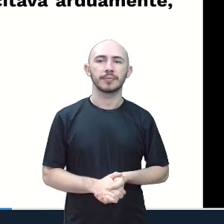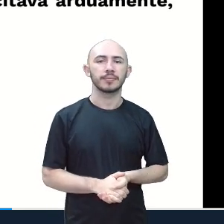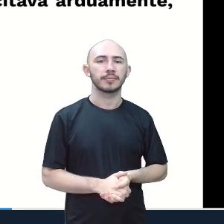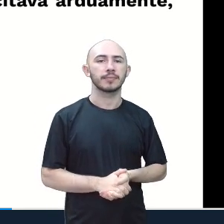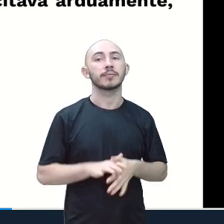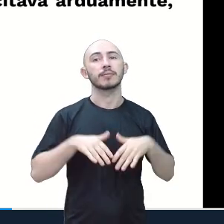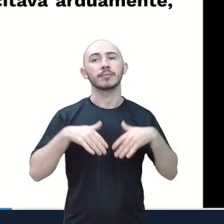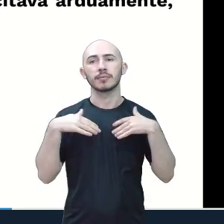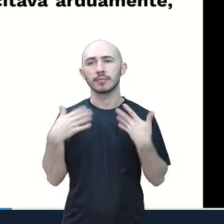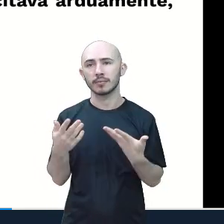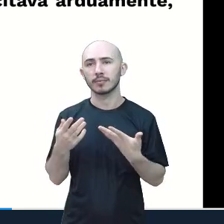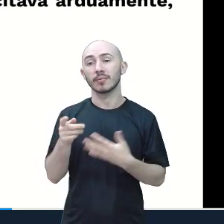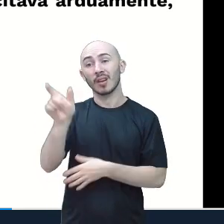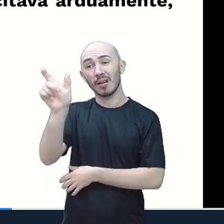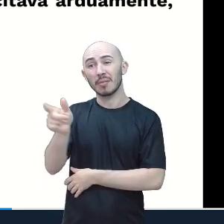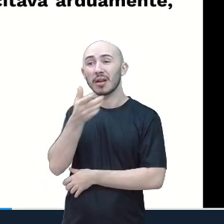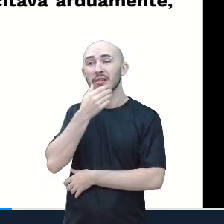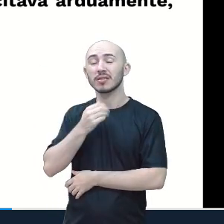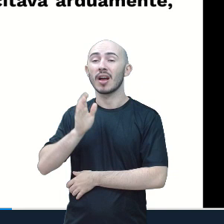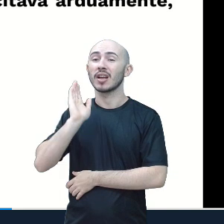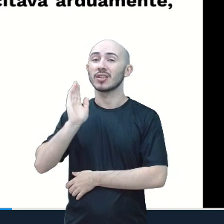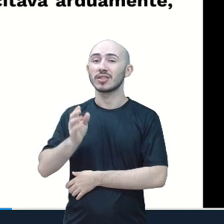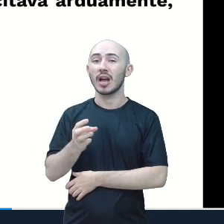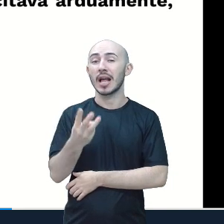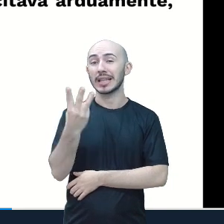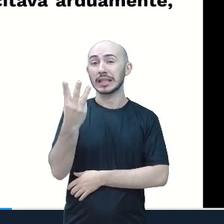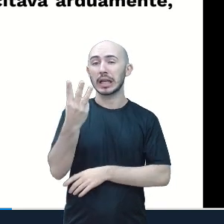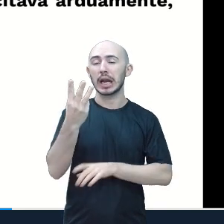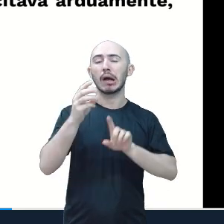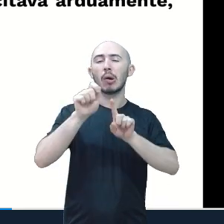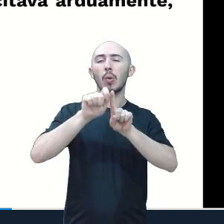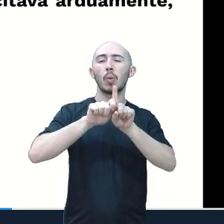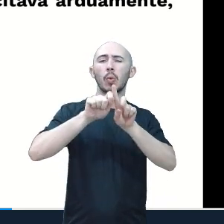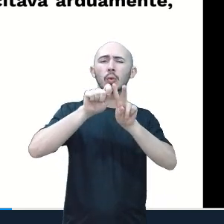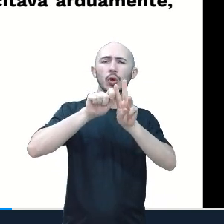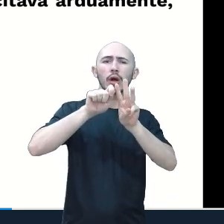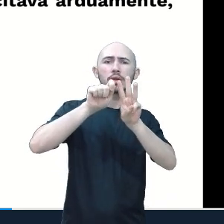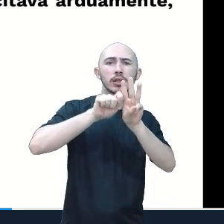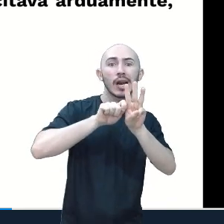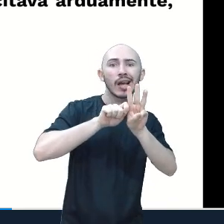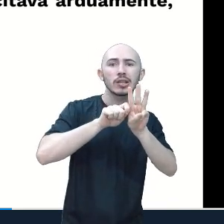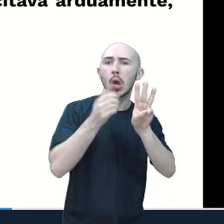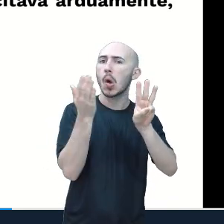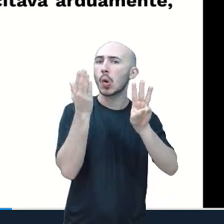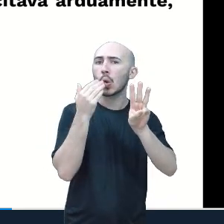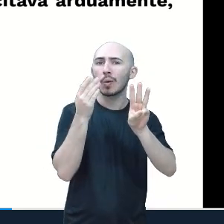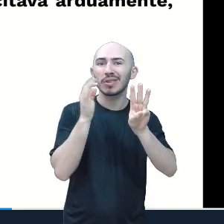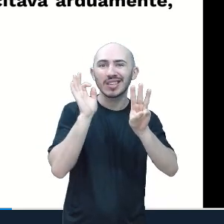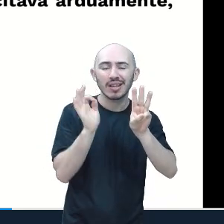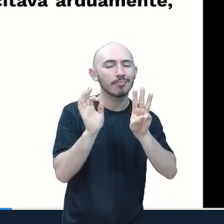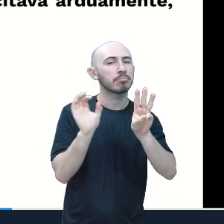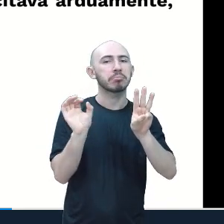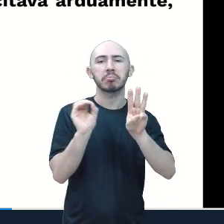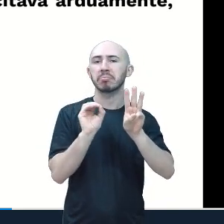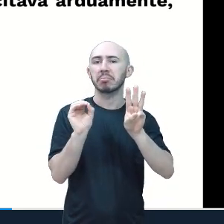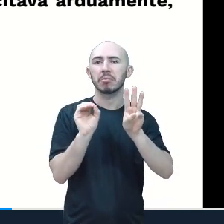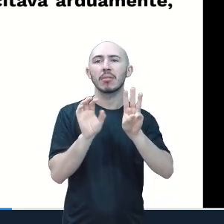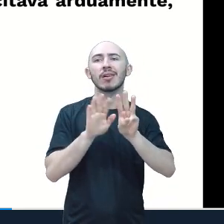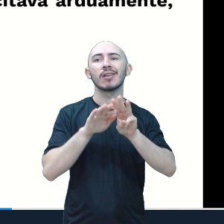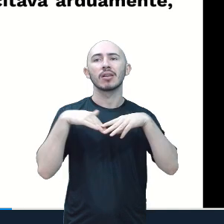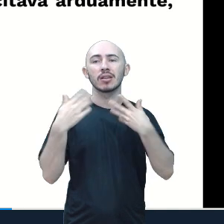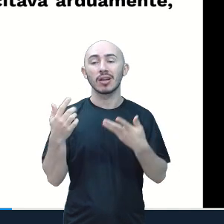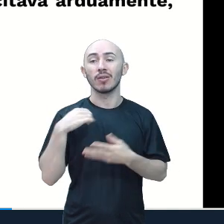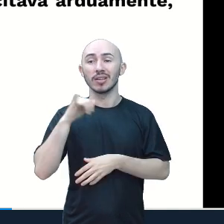Esse carinha aí já passou 3 meses sem se alimentar direito, né? E quando ele se alimentava, forçava para